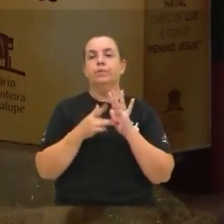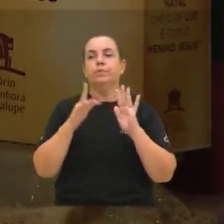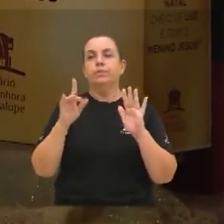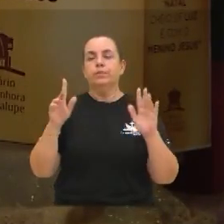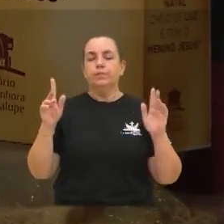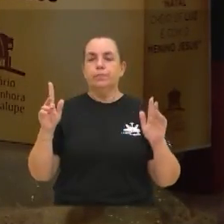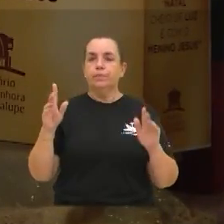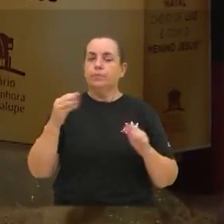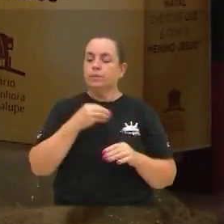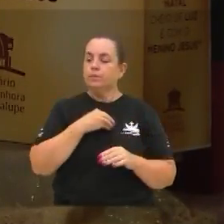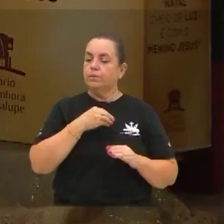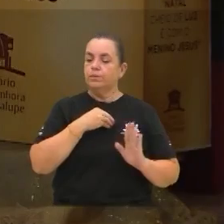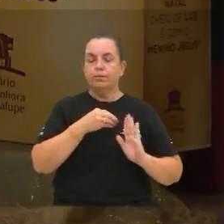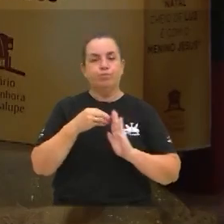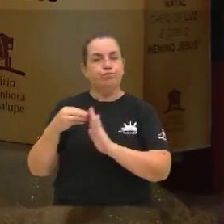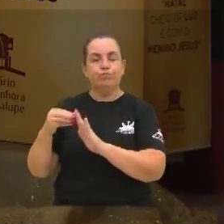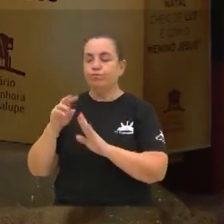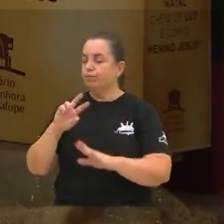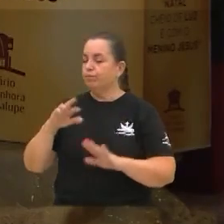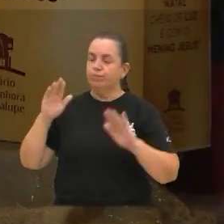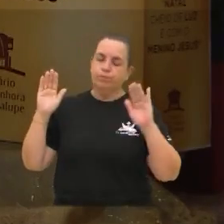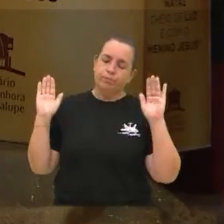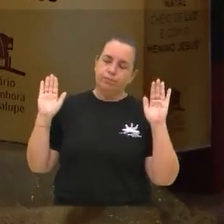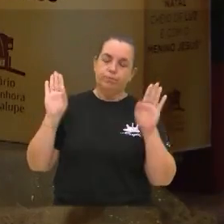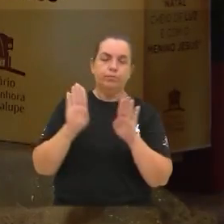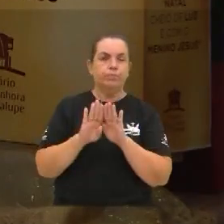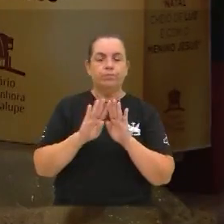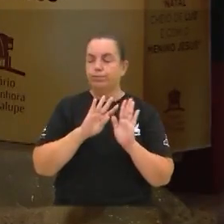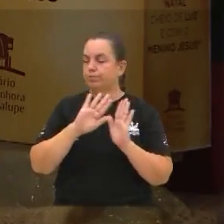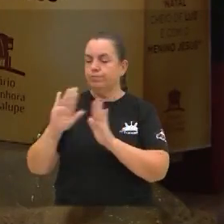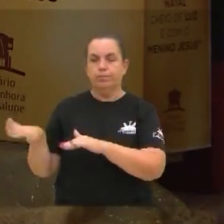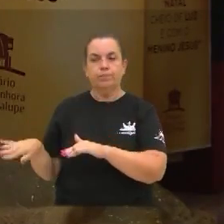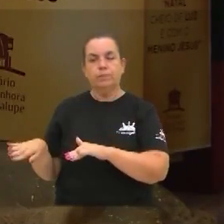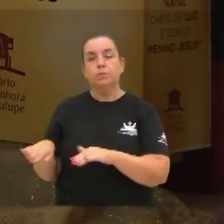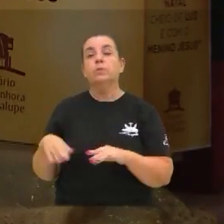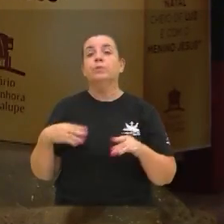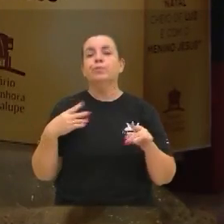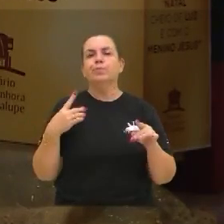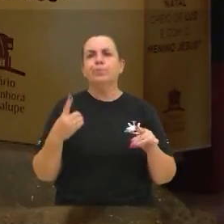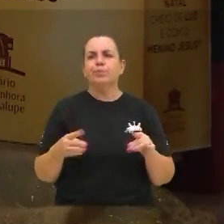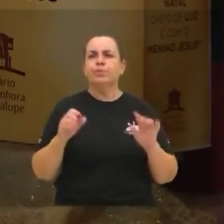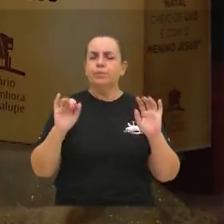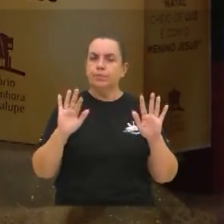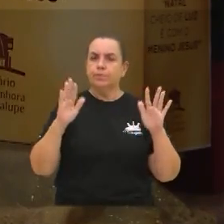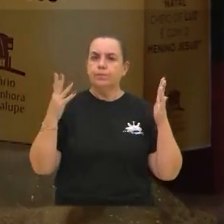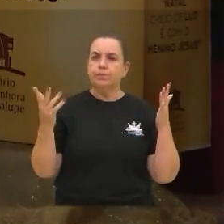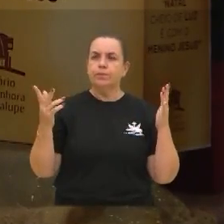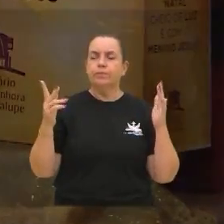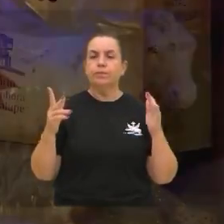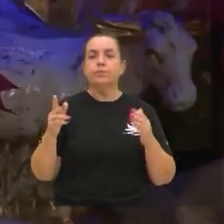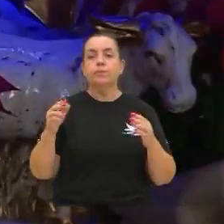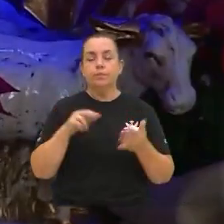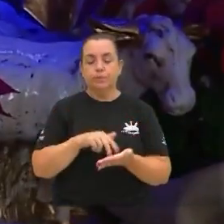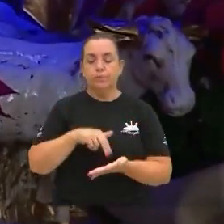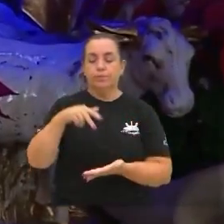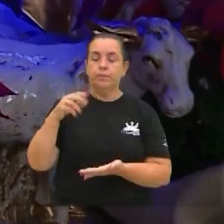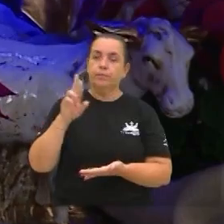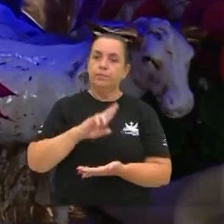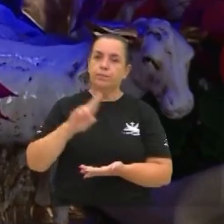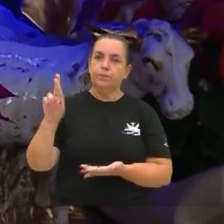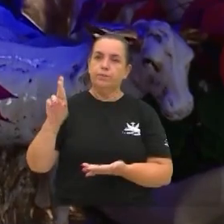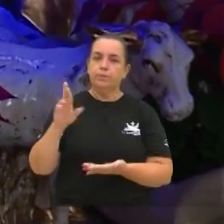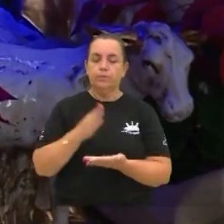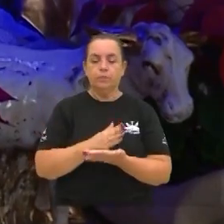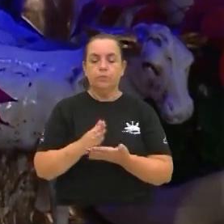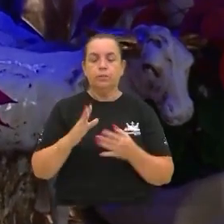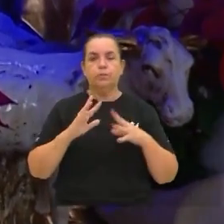venceu o pecado, a morte. É, pois, da celebração da Páscoa do Senhor que